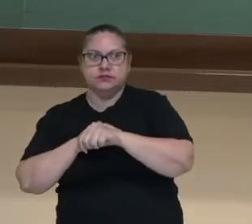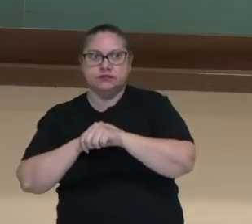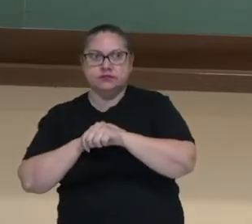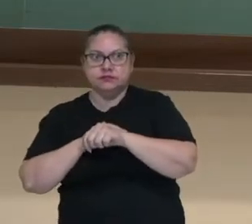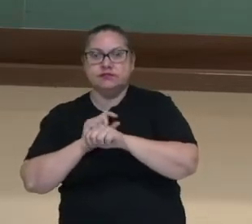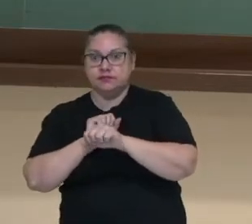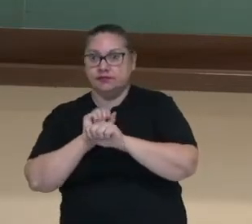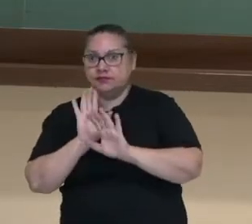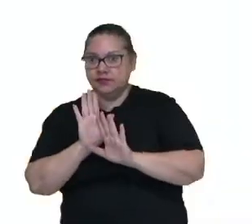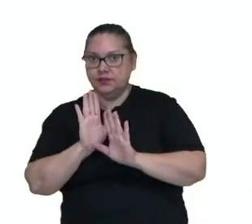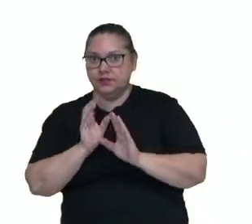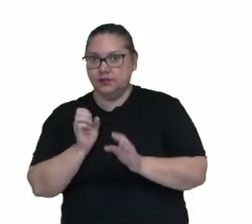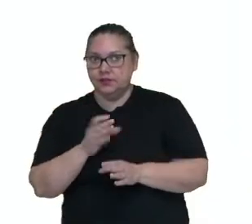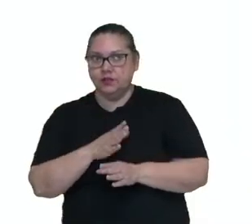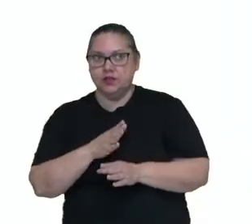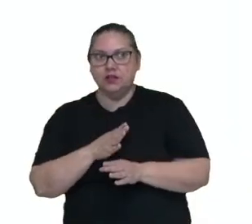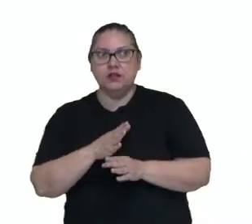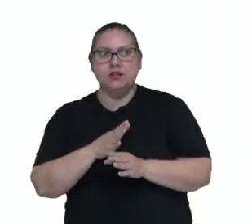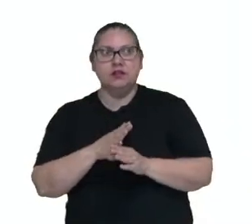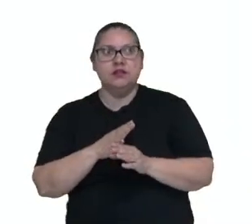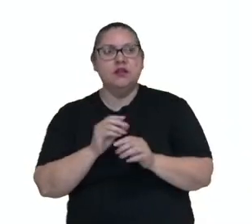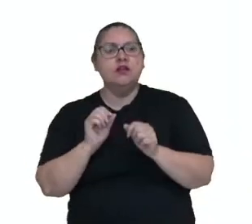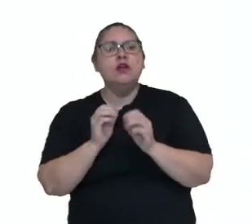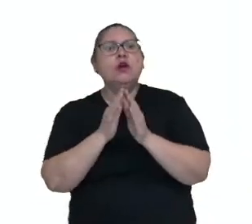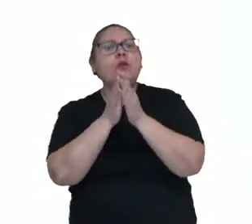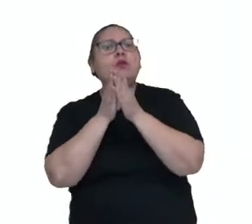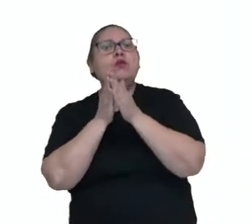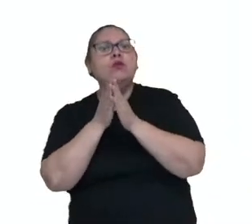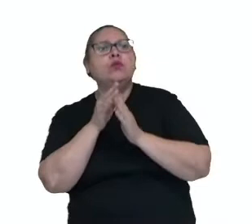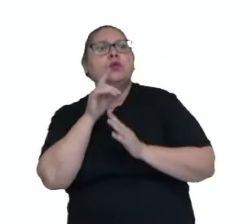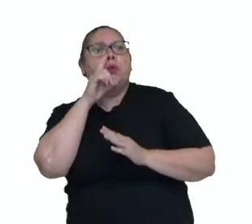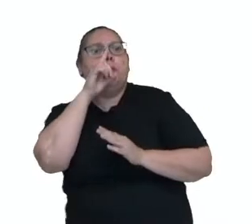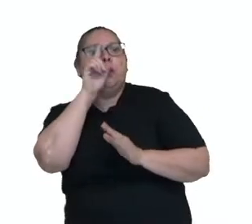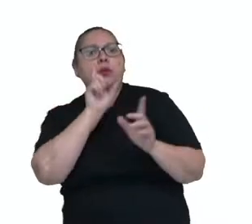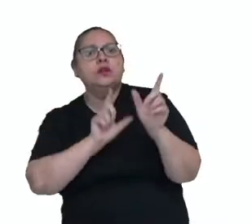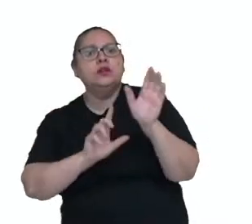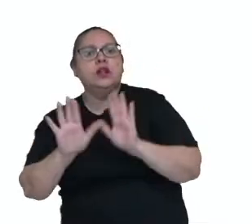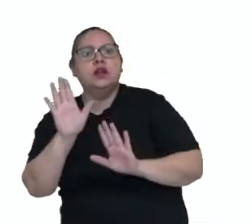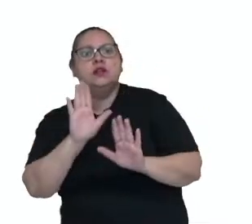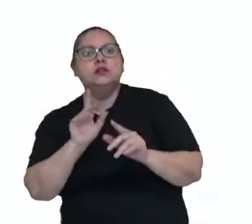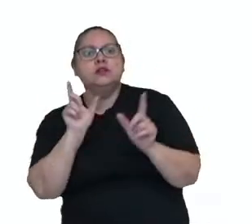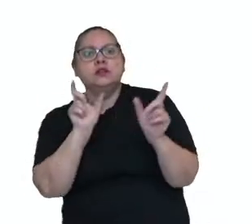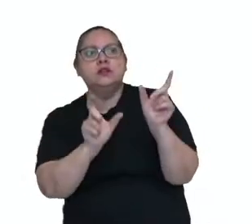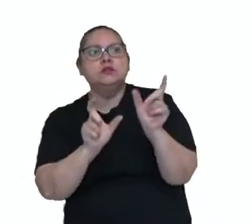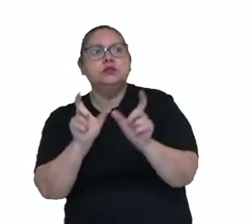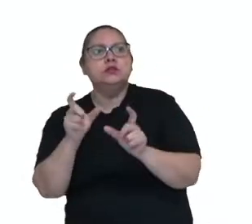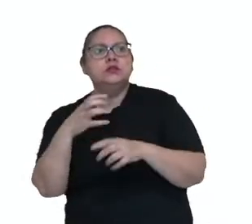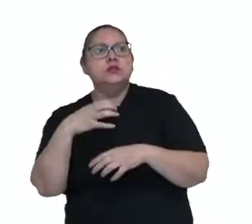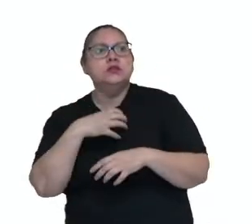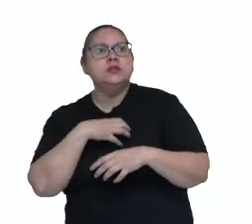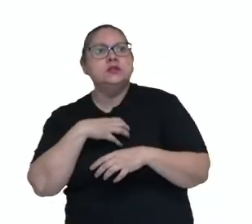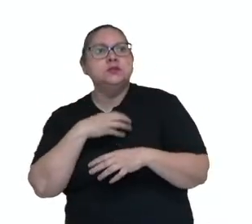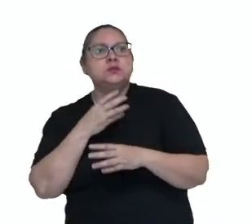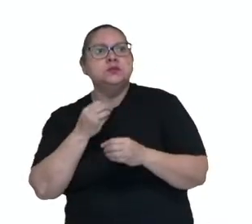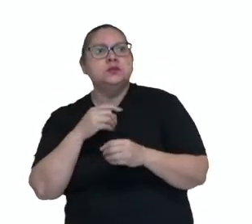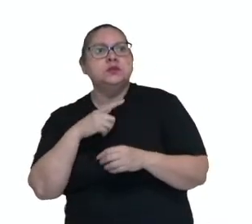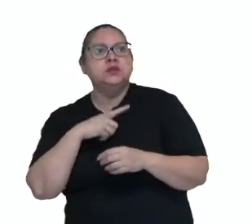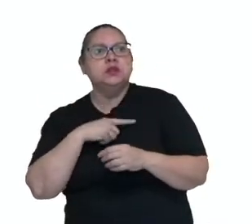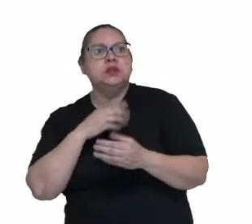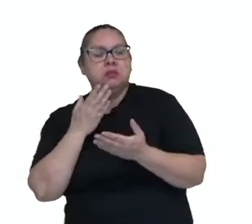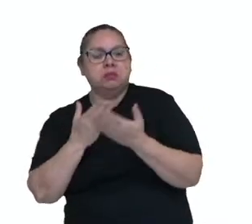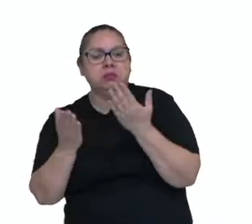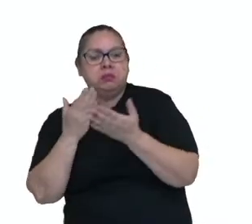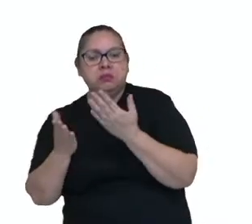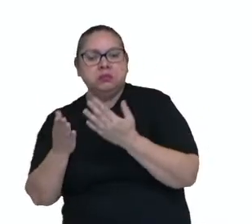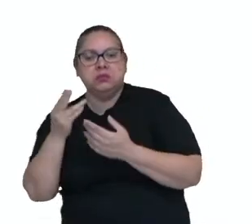Preparados? Faz favor, cuidado com as palavras. Sinto muito que você tenha desistido